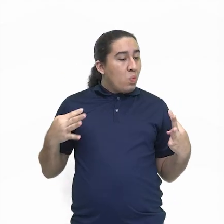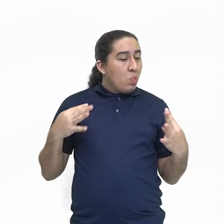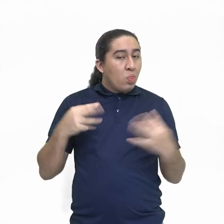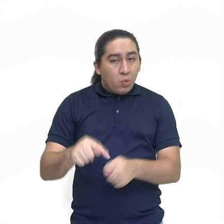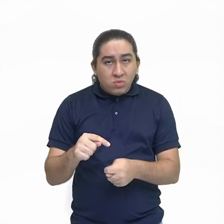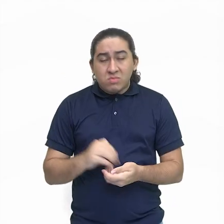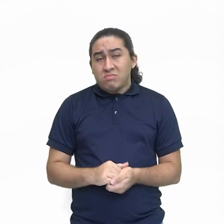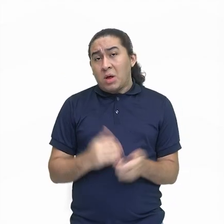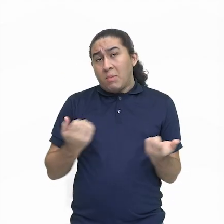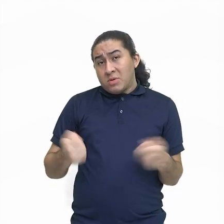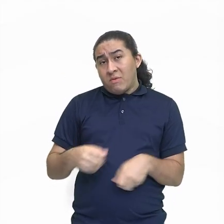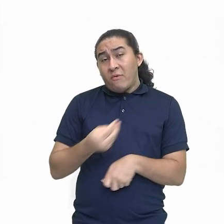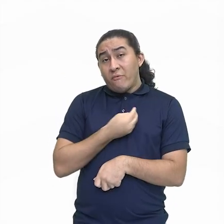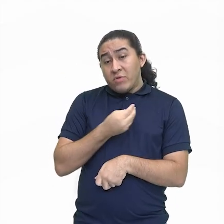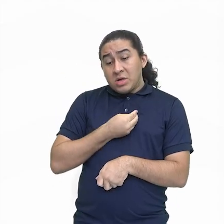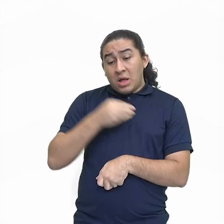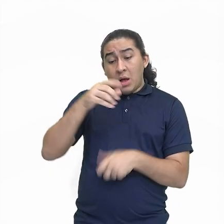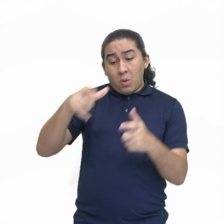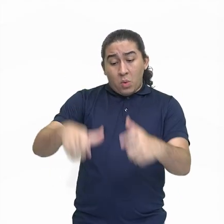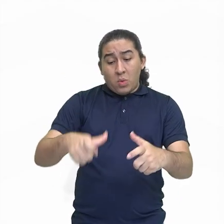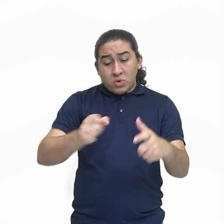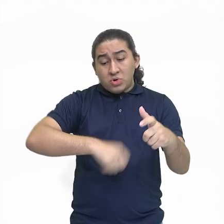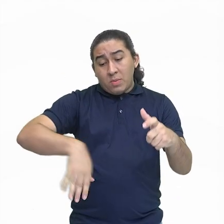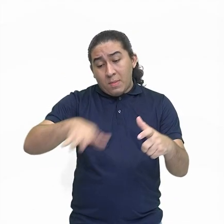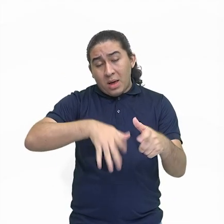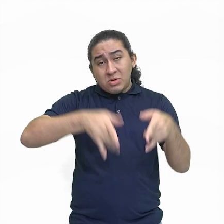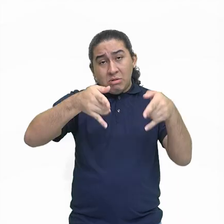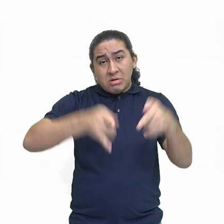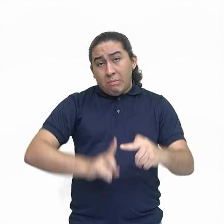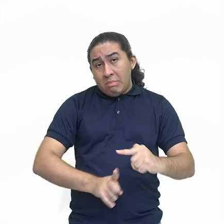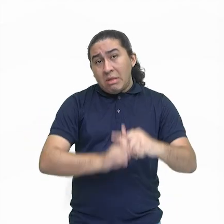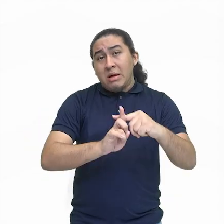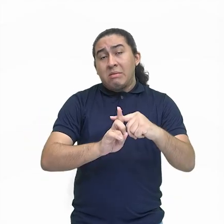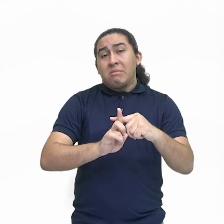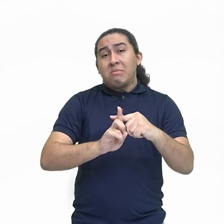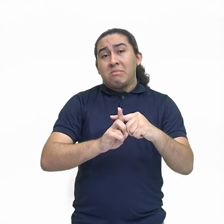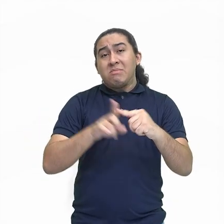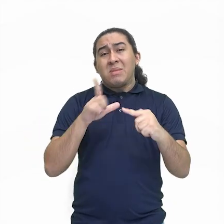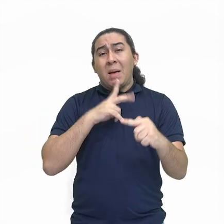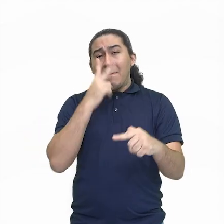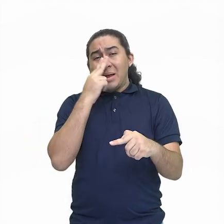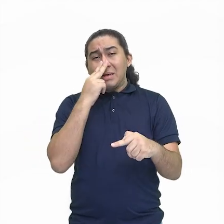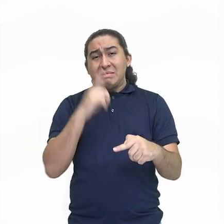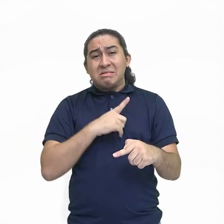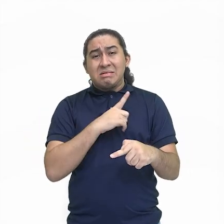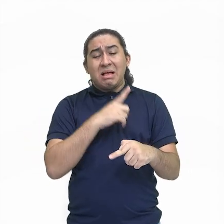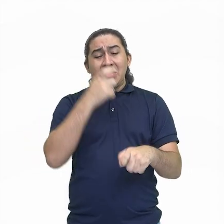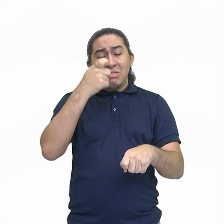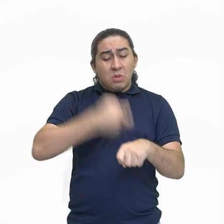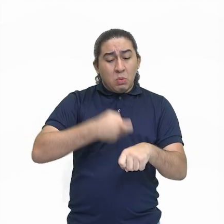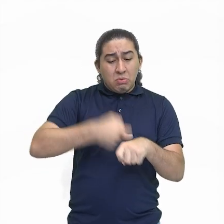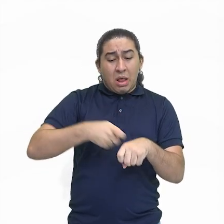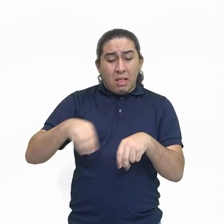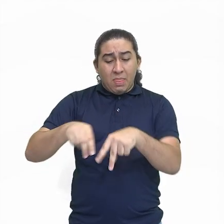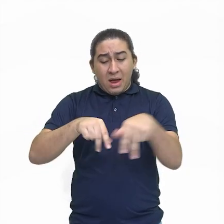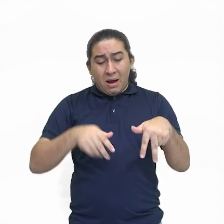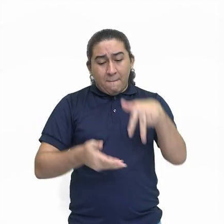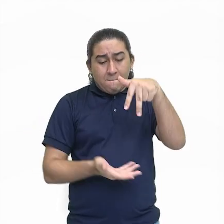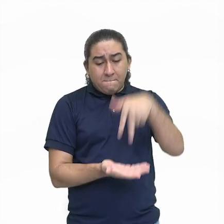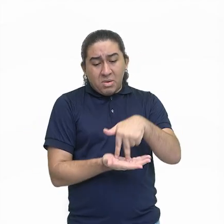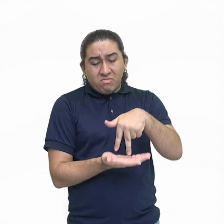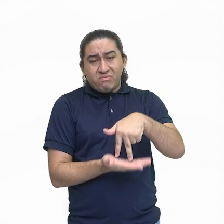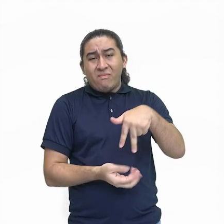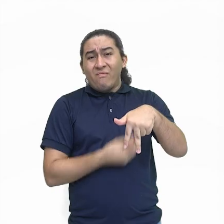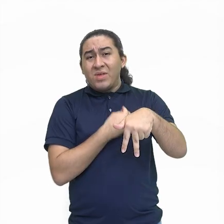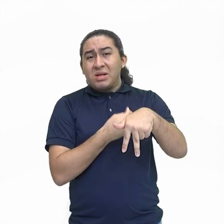no cemitério? Nada o prendia àquela terra dura, acharia um lugar menos seco